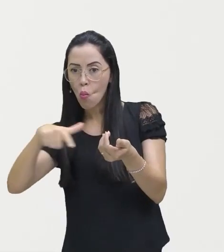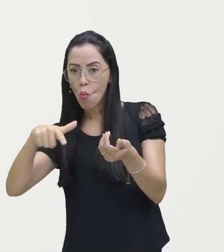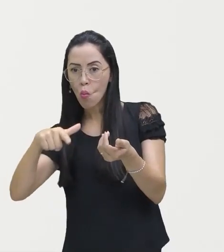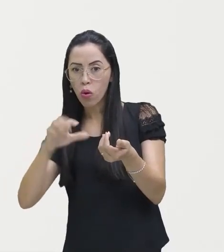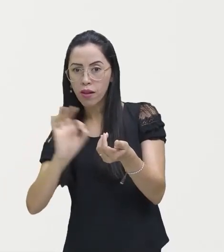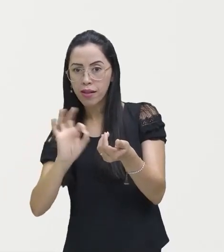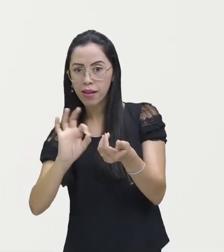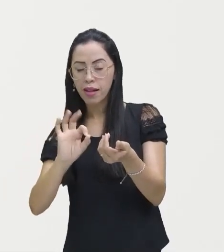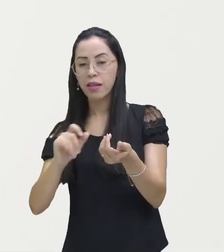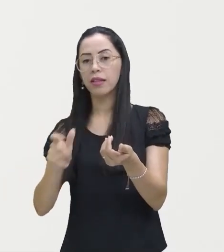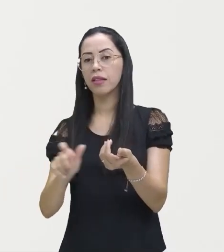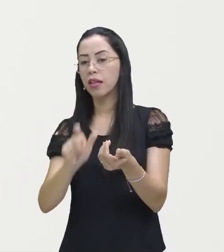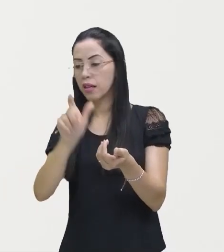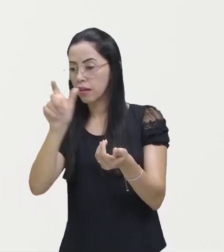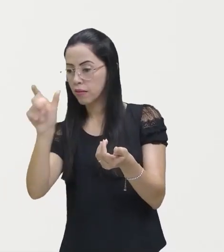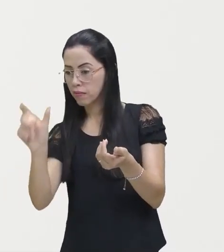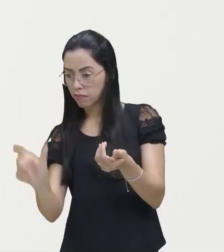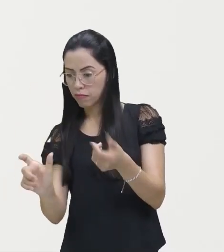Próxima frase.